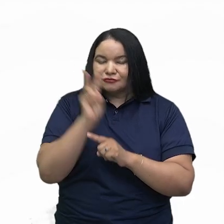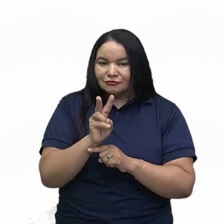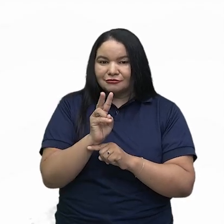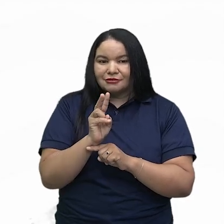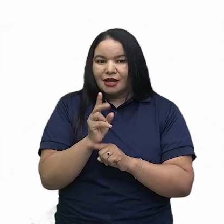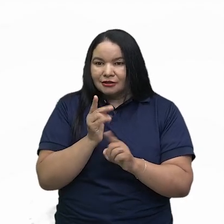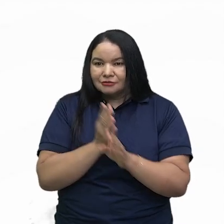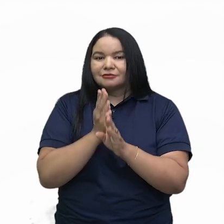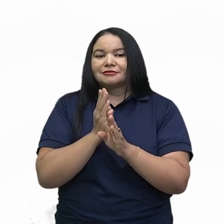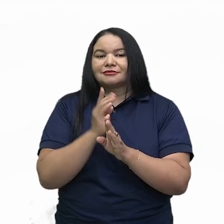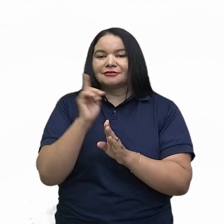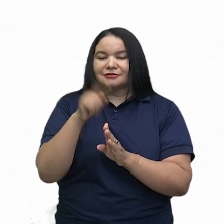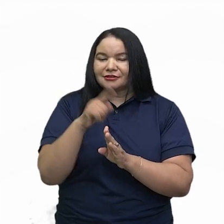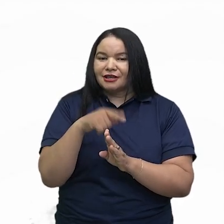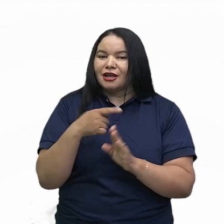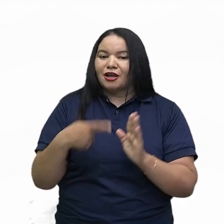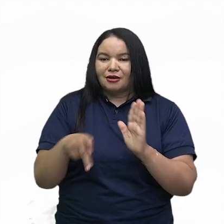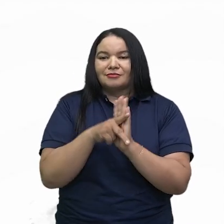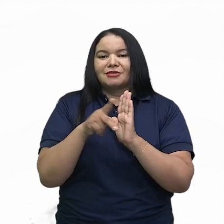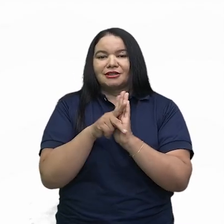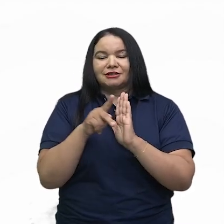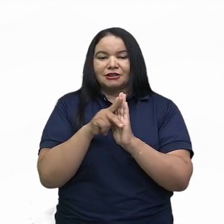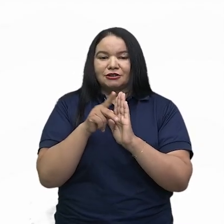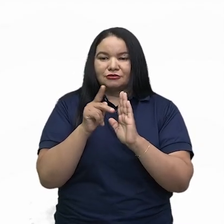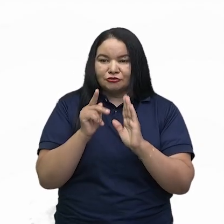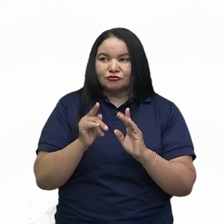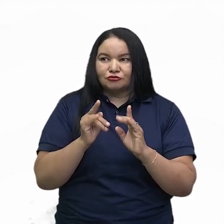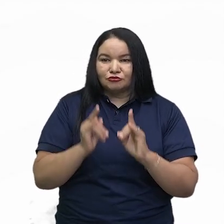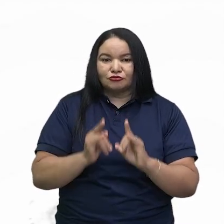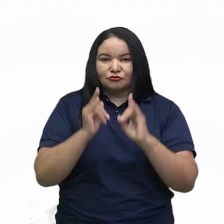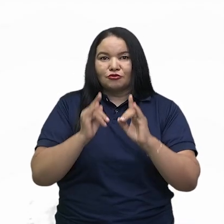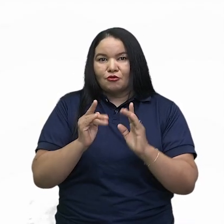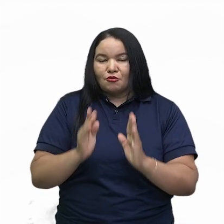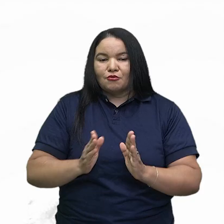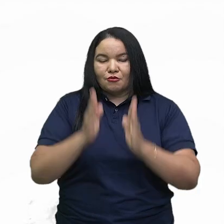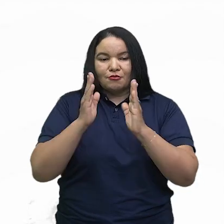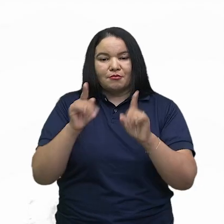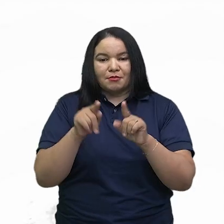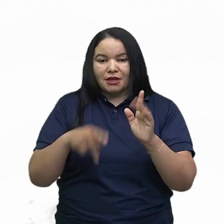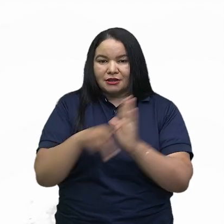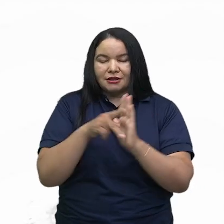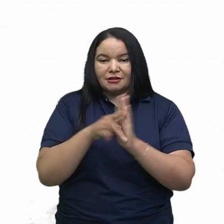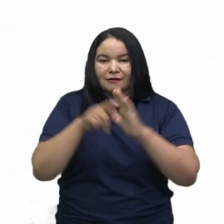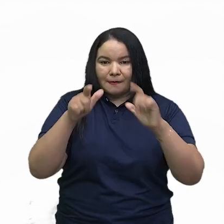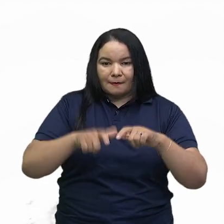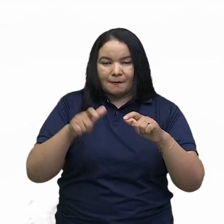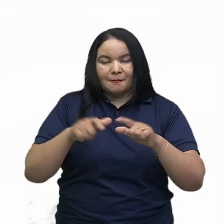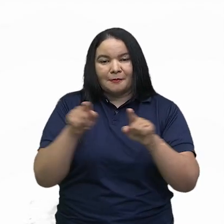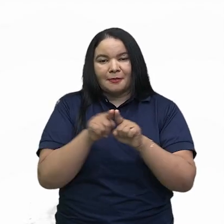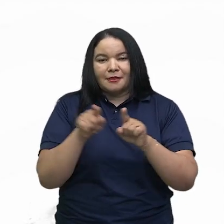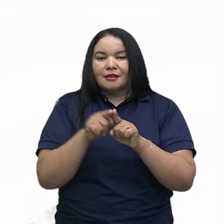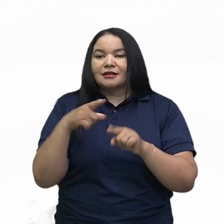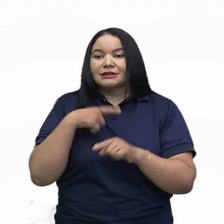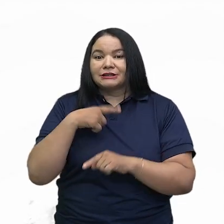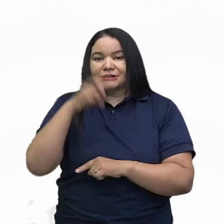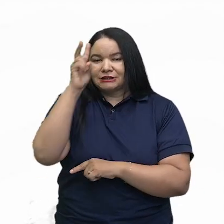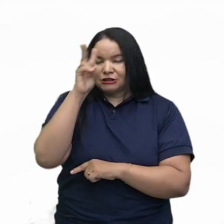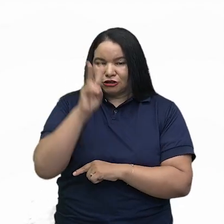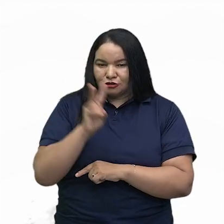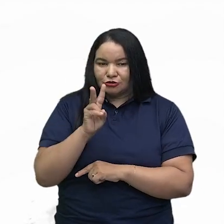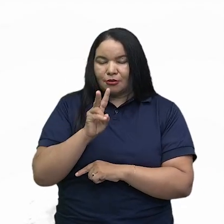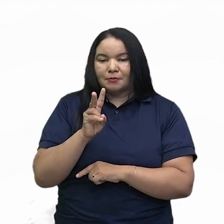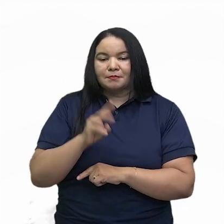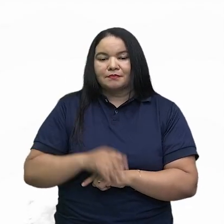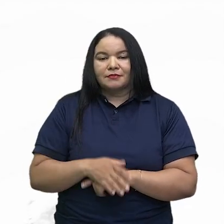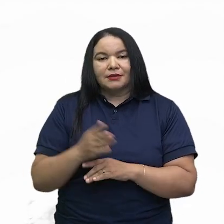olha e identifica que realmente é uma estrutura que pertence a uma certa localidade, que traz uma história.